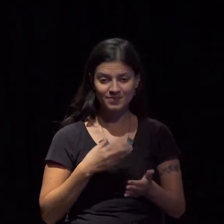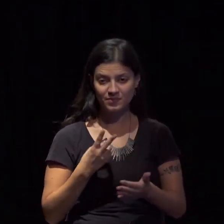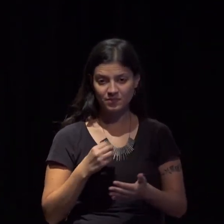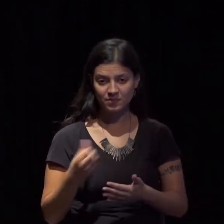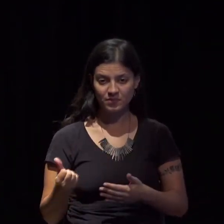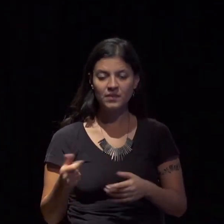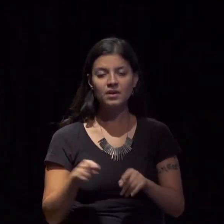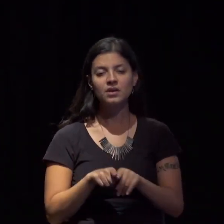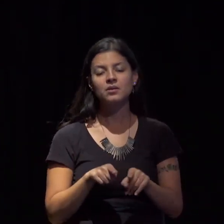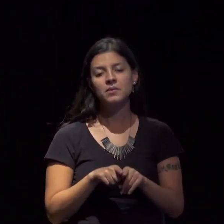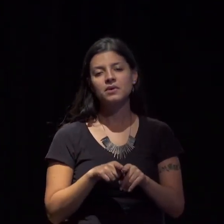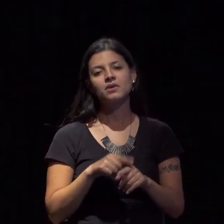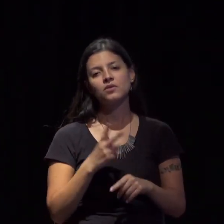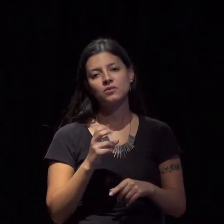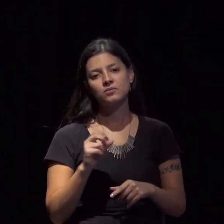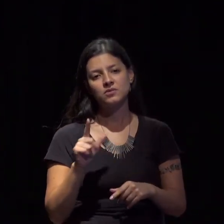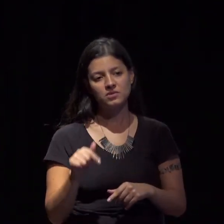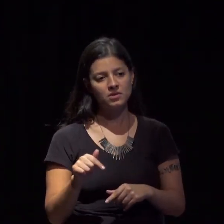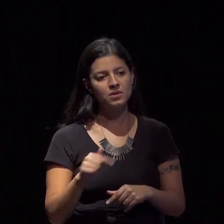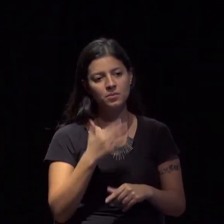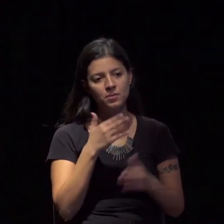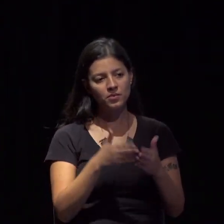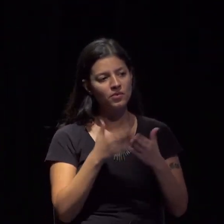de 2017. Por favor, Edimilson.